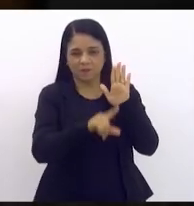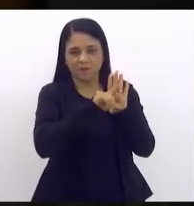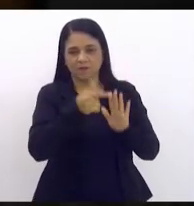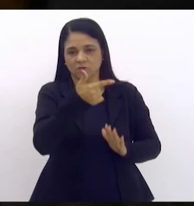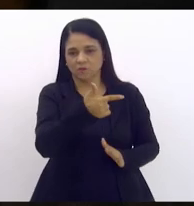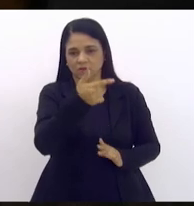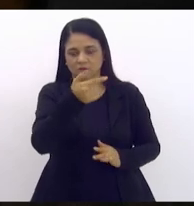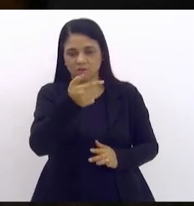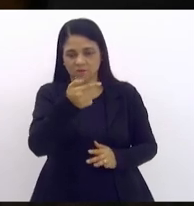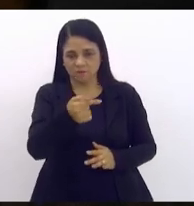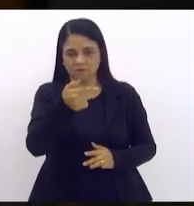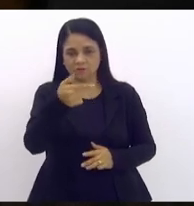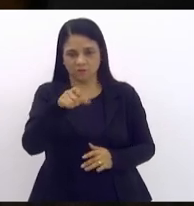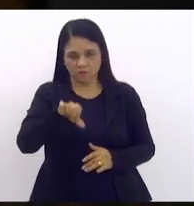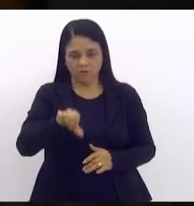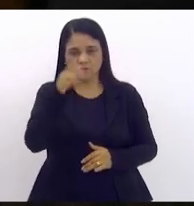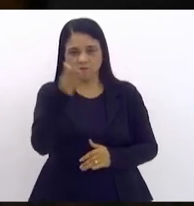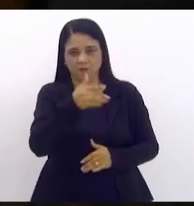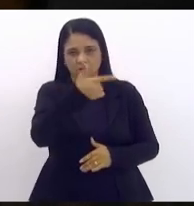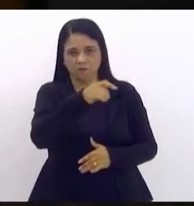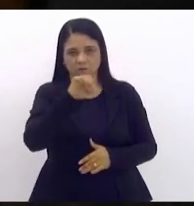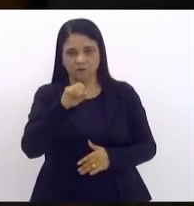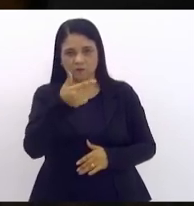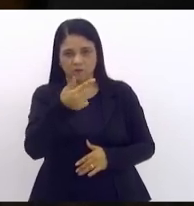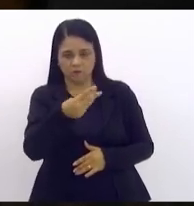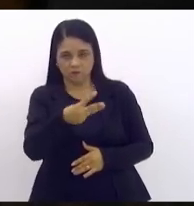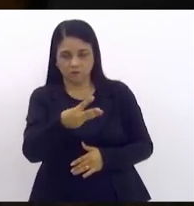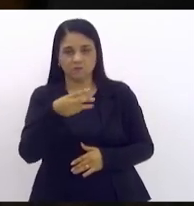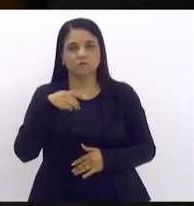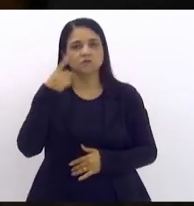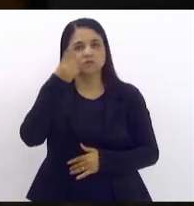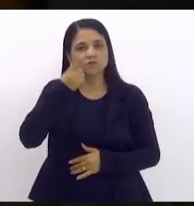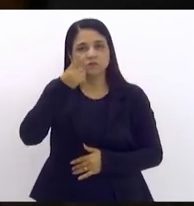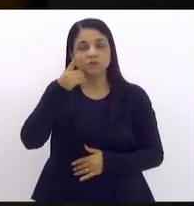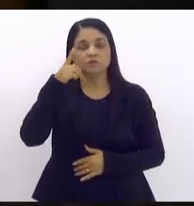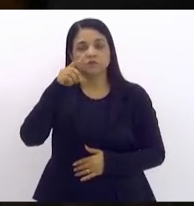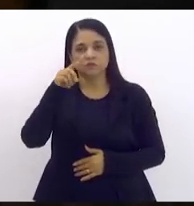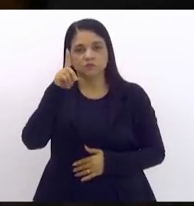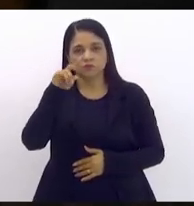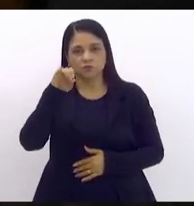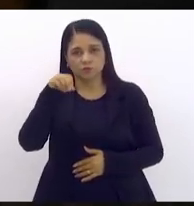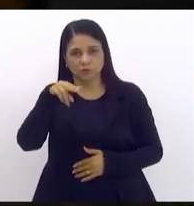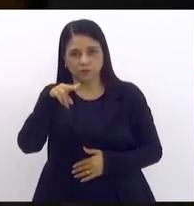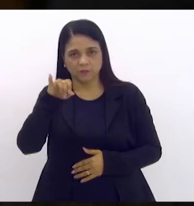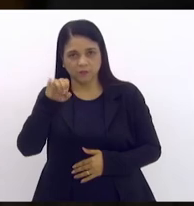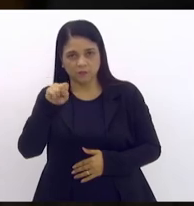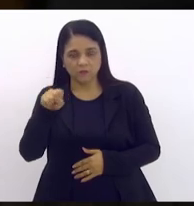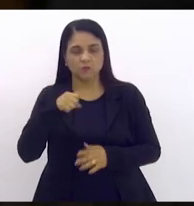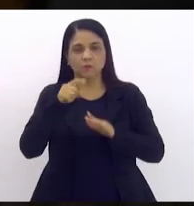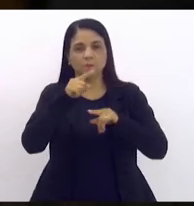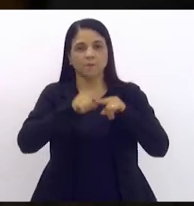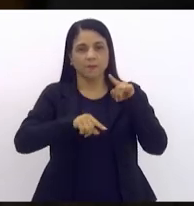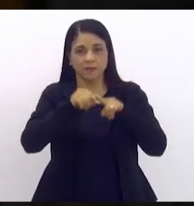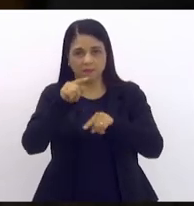23, de autoria do deputado Dionísio Lins, que considera como patrimônio material para fins de